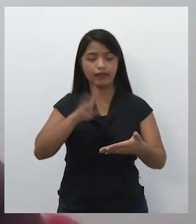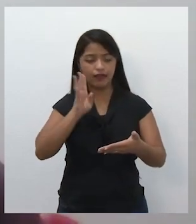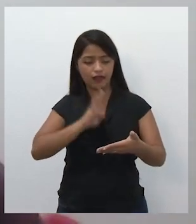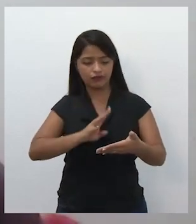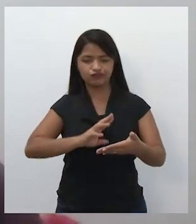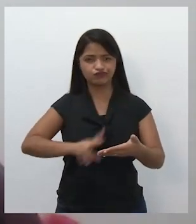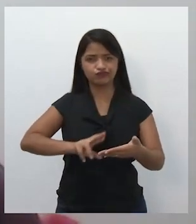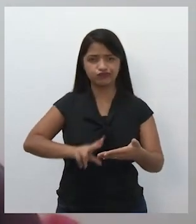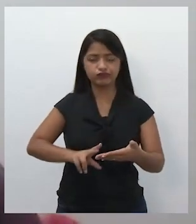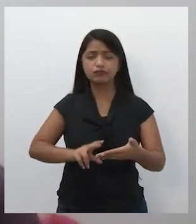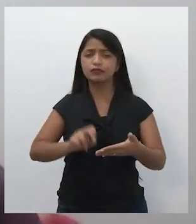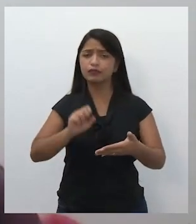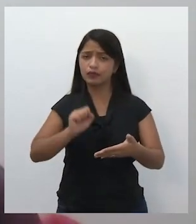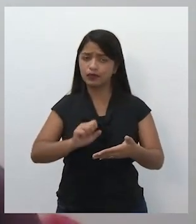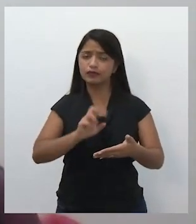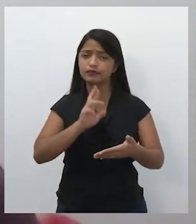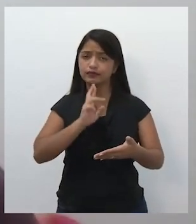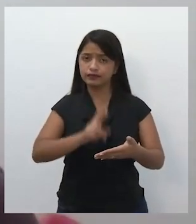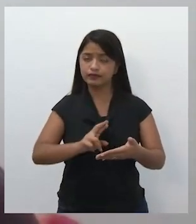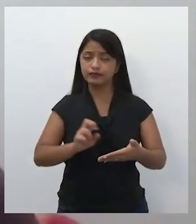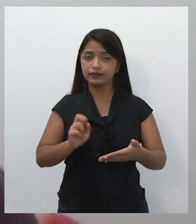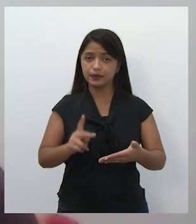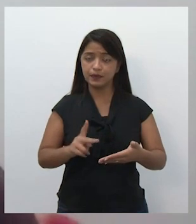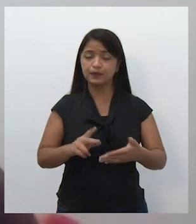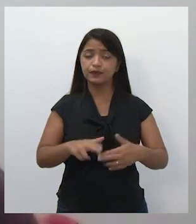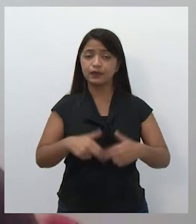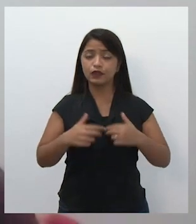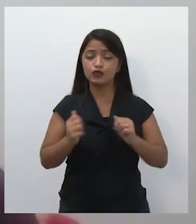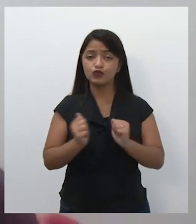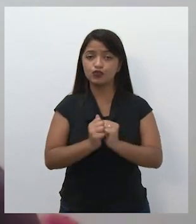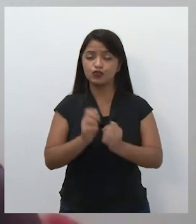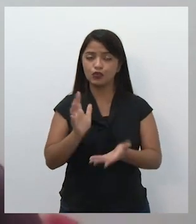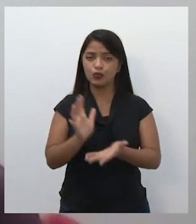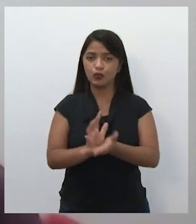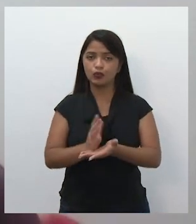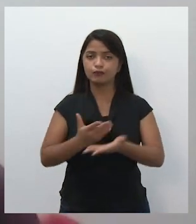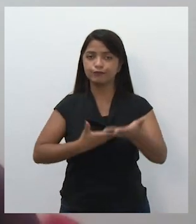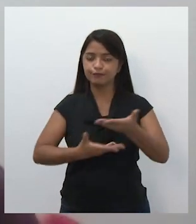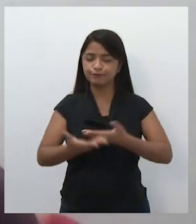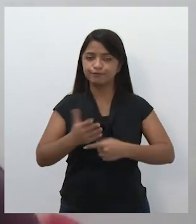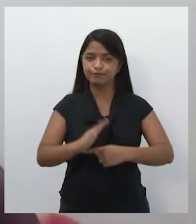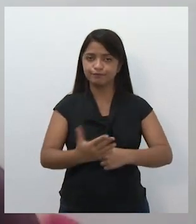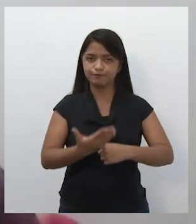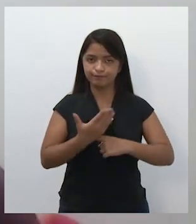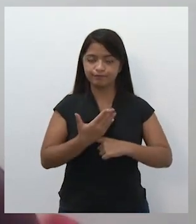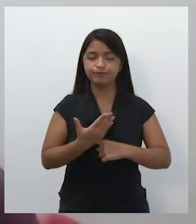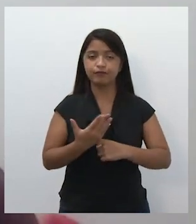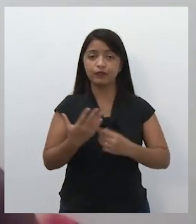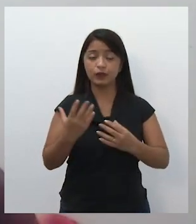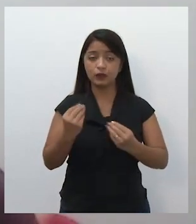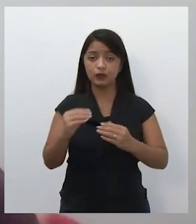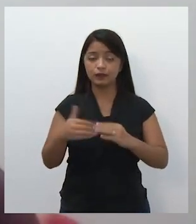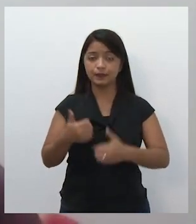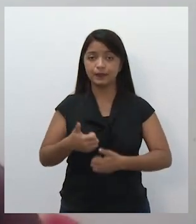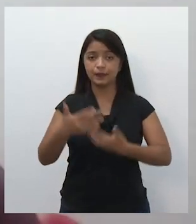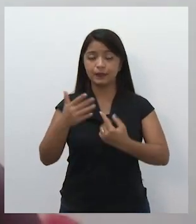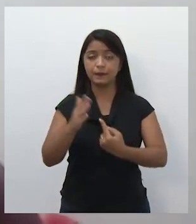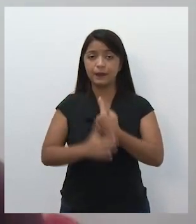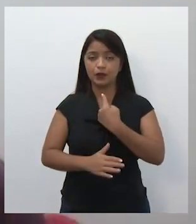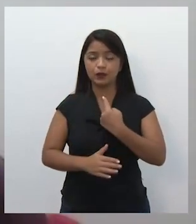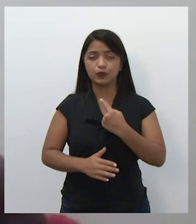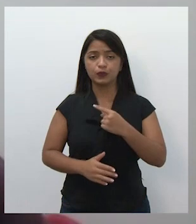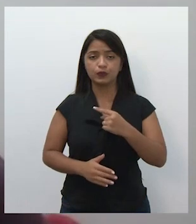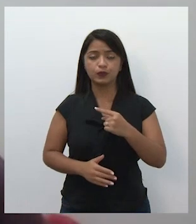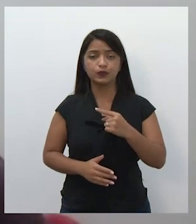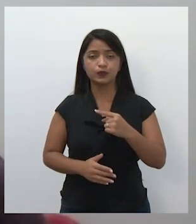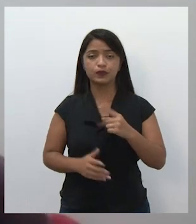precisa ouvir vocês, né? A gente vai adequando isso, porque essa é uma construção coletiva, né? Tem muitos questionamentos que são feitos aqui, que são